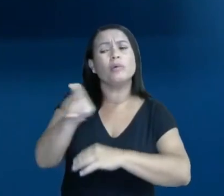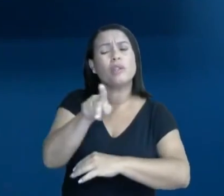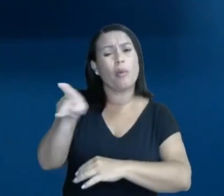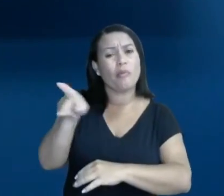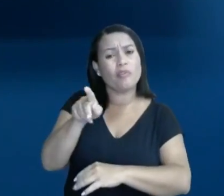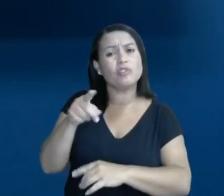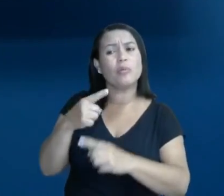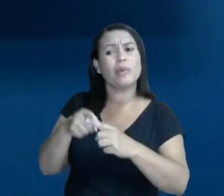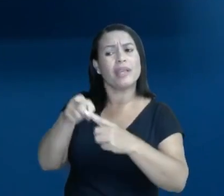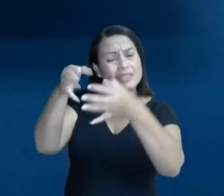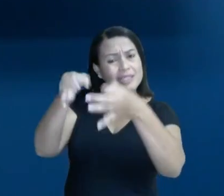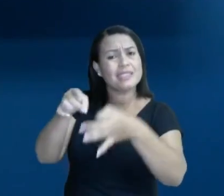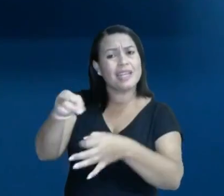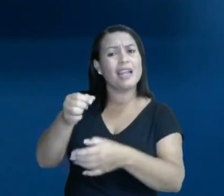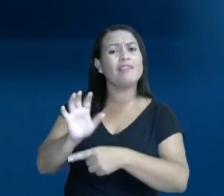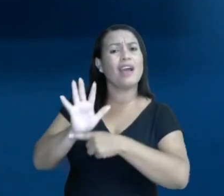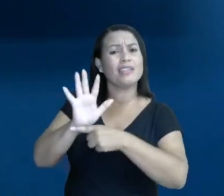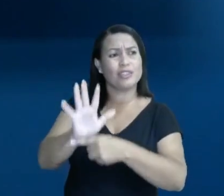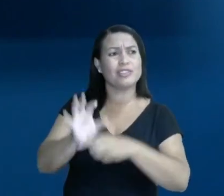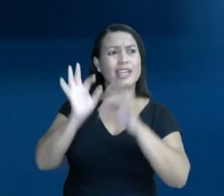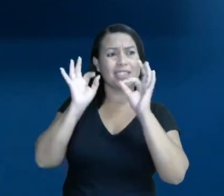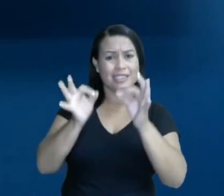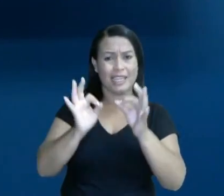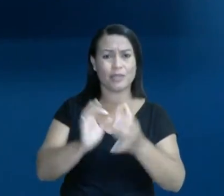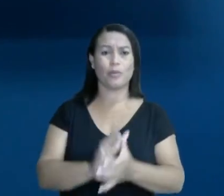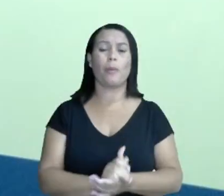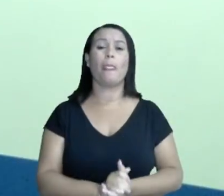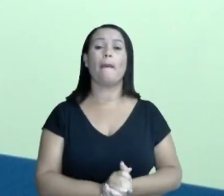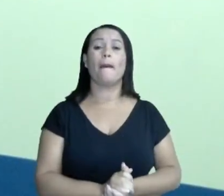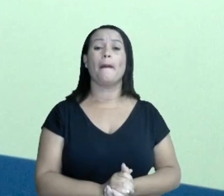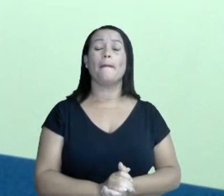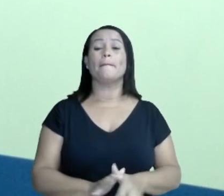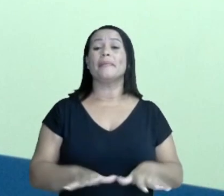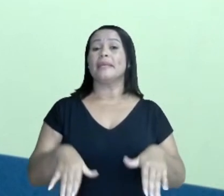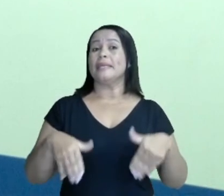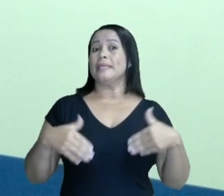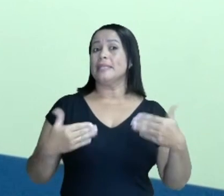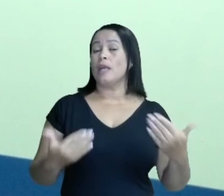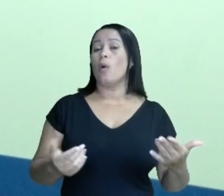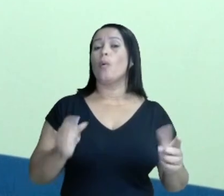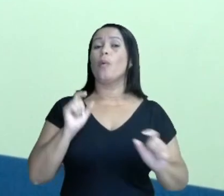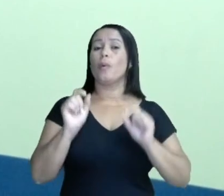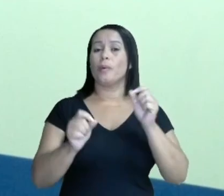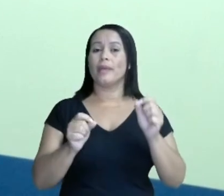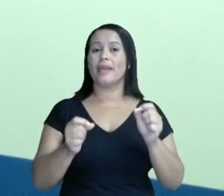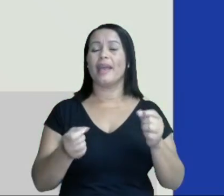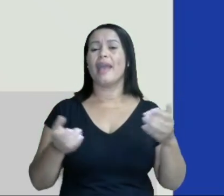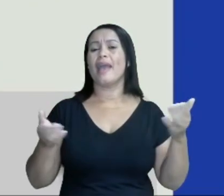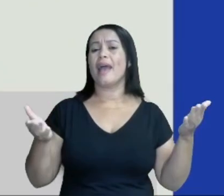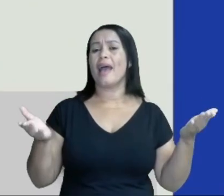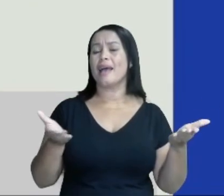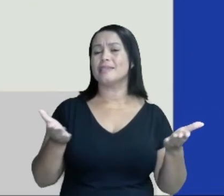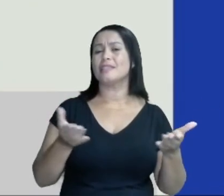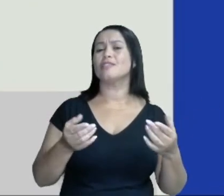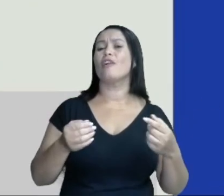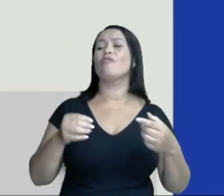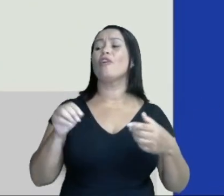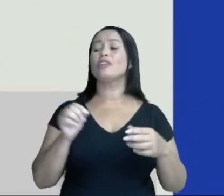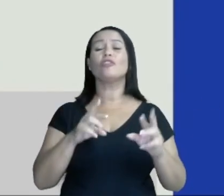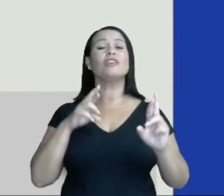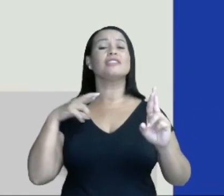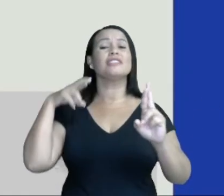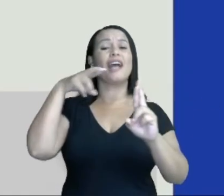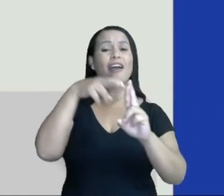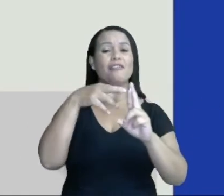com certeza ele vai te ajudar, tá certo? Então, gente, essas foram as nossas